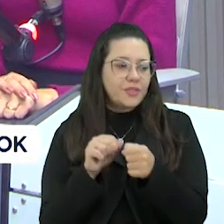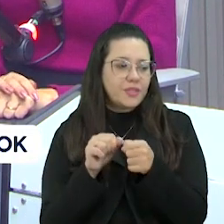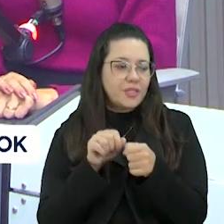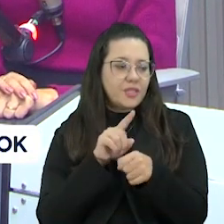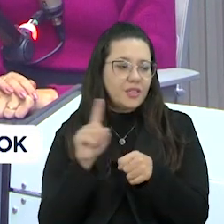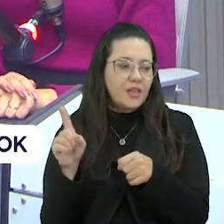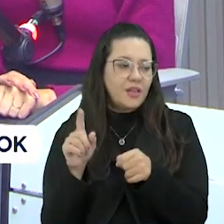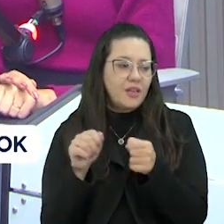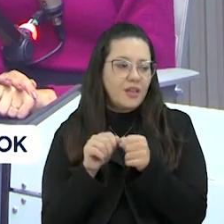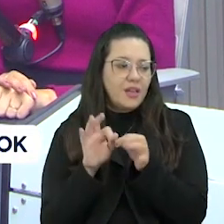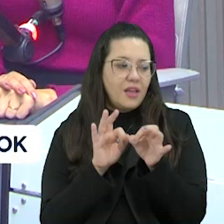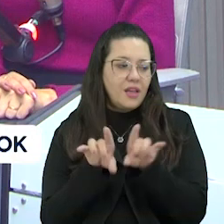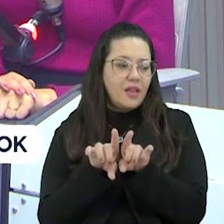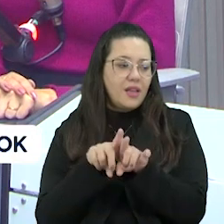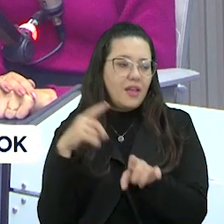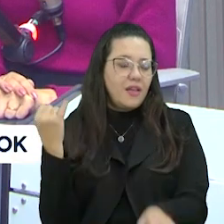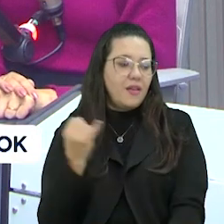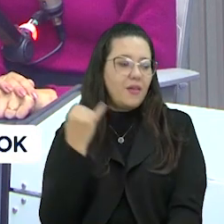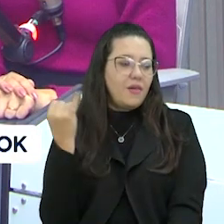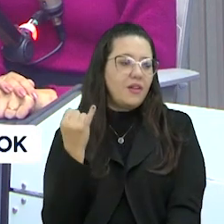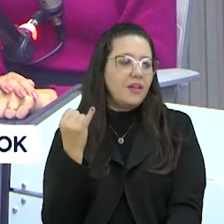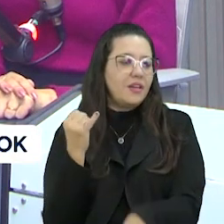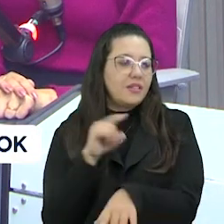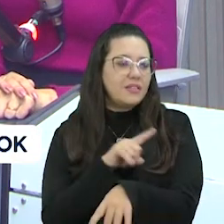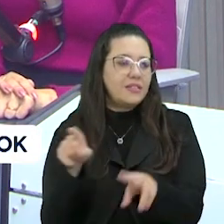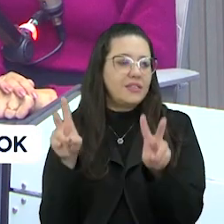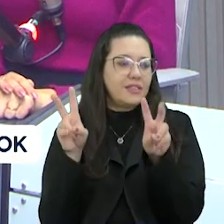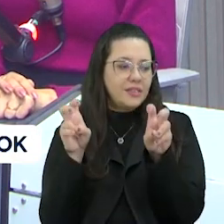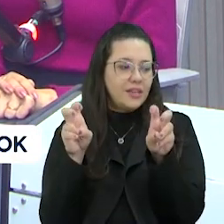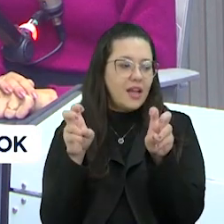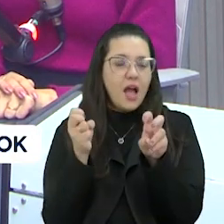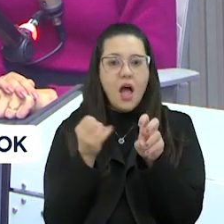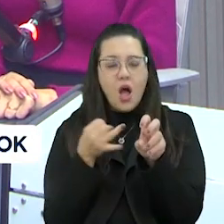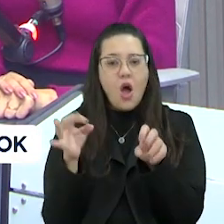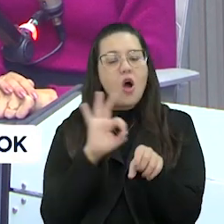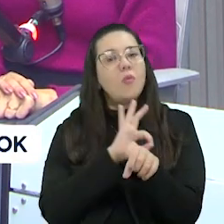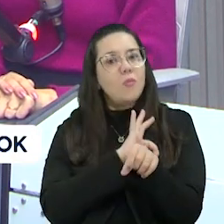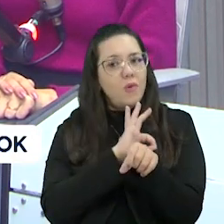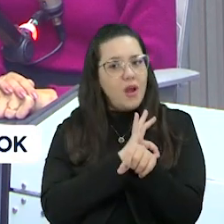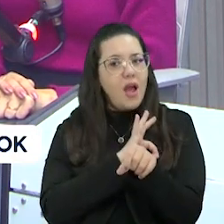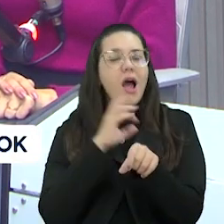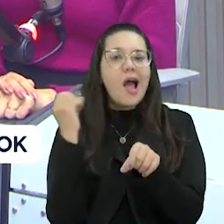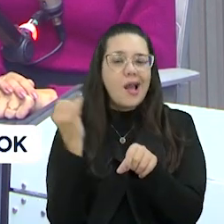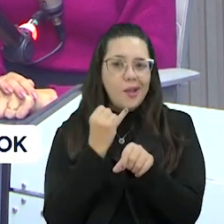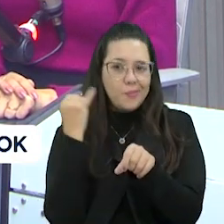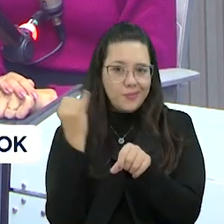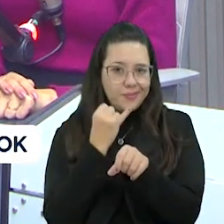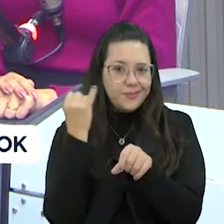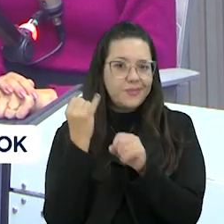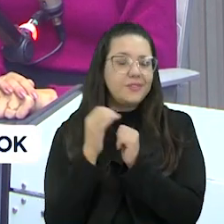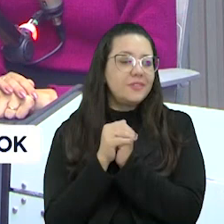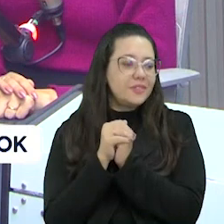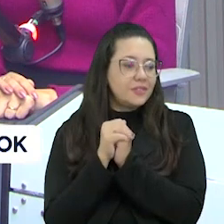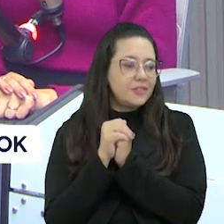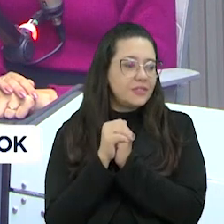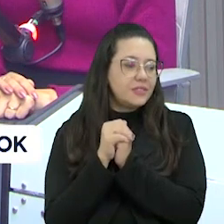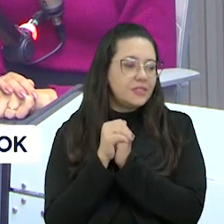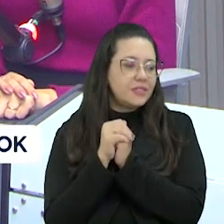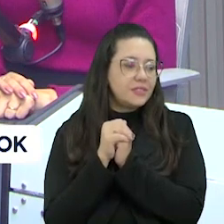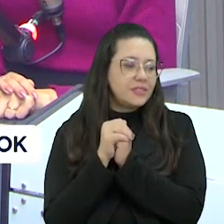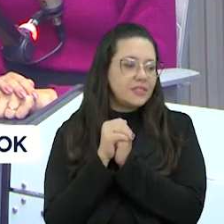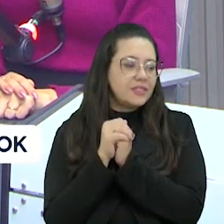atividade delegada, que também, né, são destacados alguns policiais para que dê essa prioridade para a área escolar, então só fazem a área